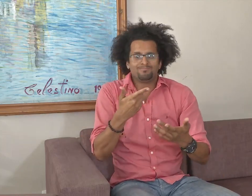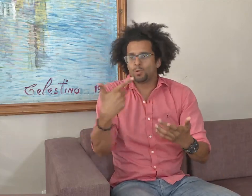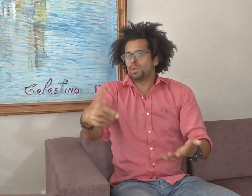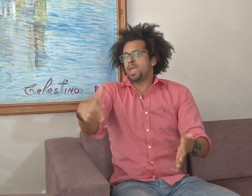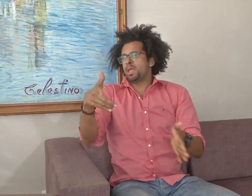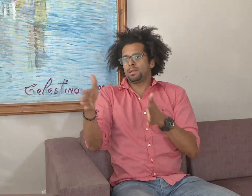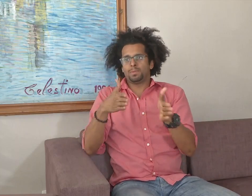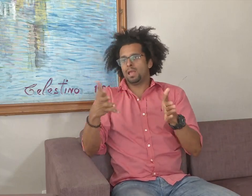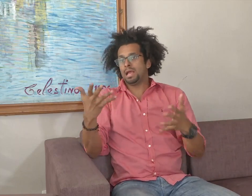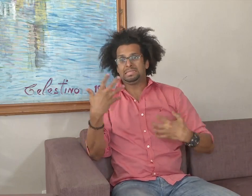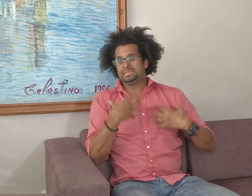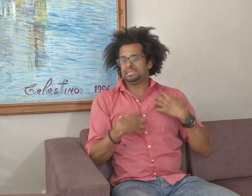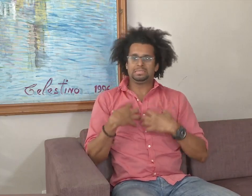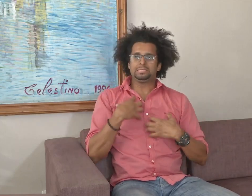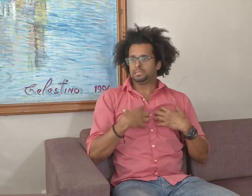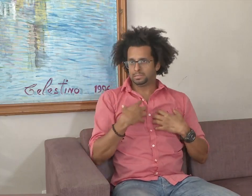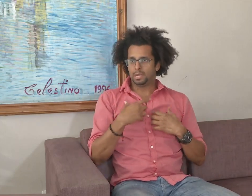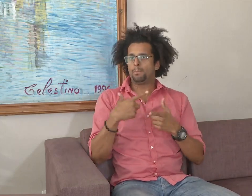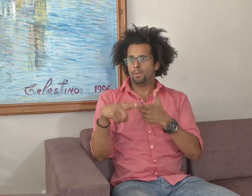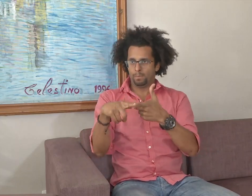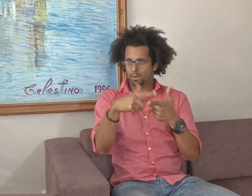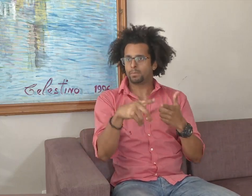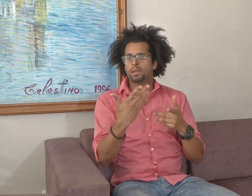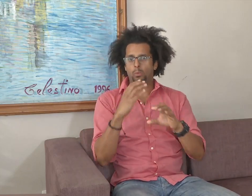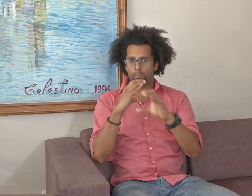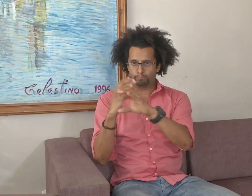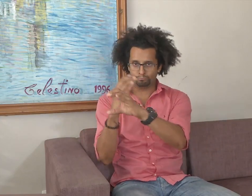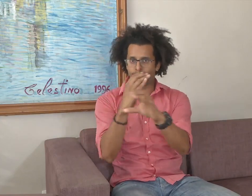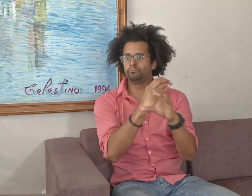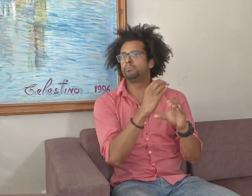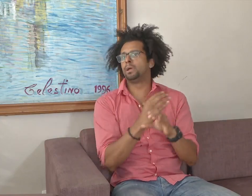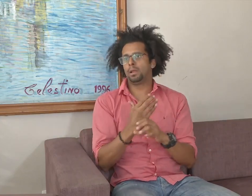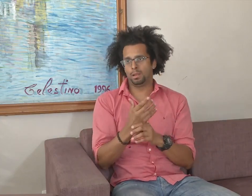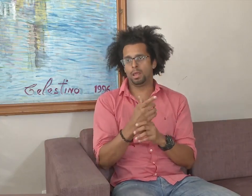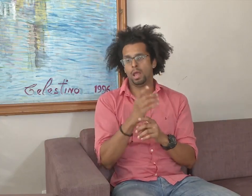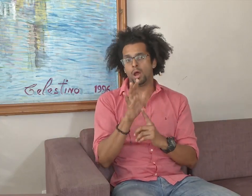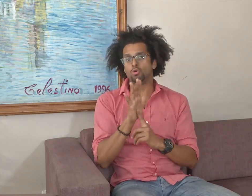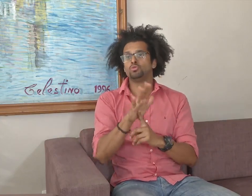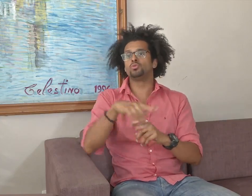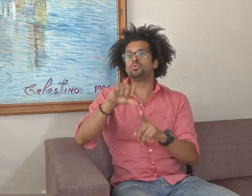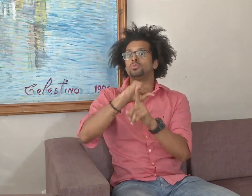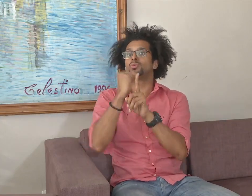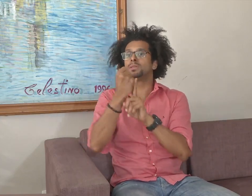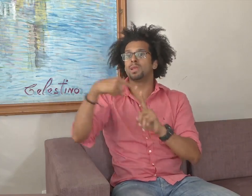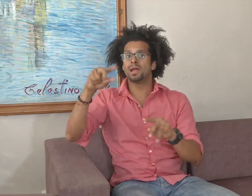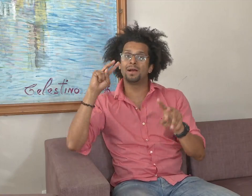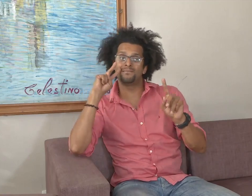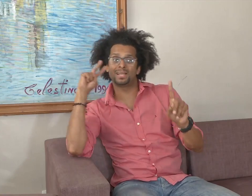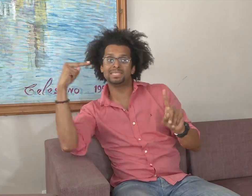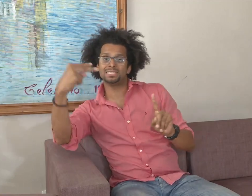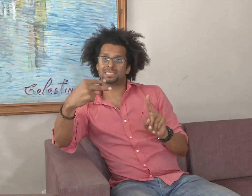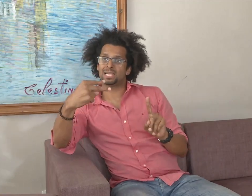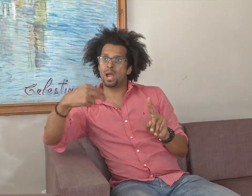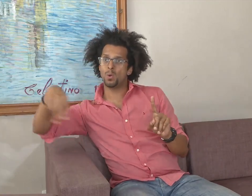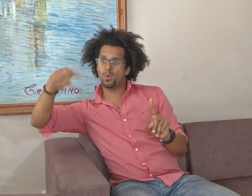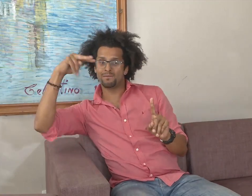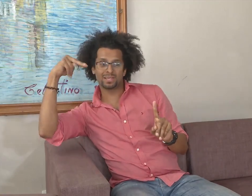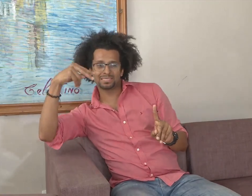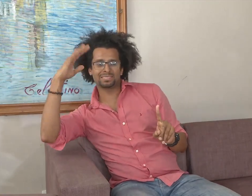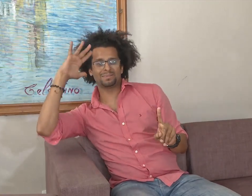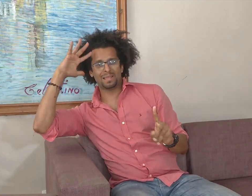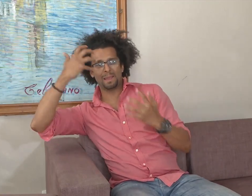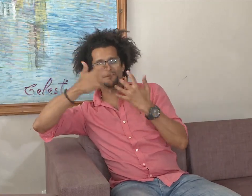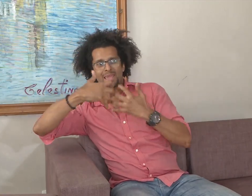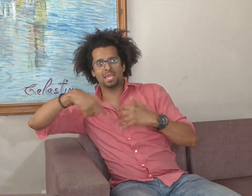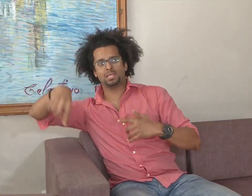intérprete e isso não tem acessibilidade, tornando muito angustiante para o surdo. Então tem as barreiras comunicacionais. Então o filme